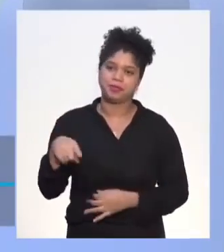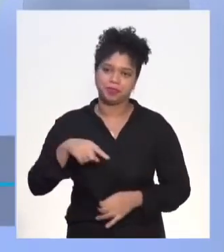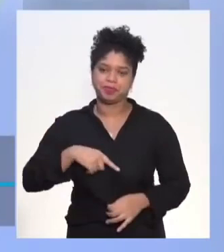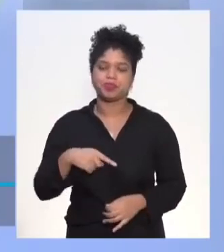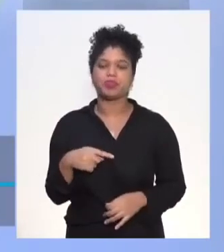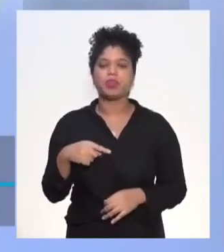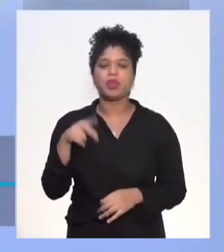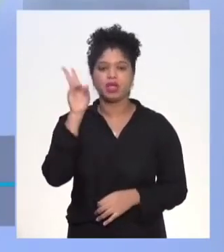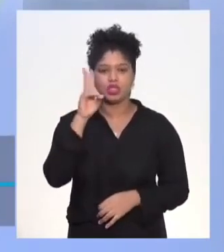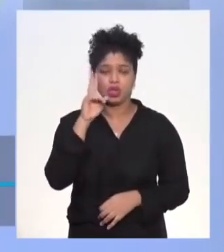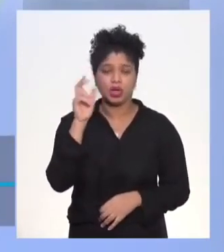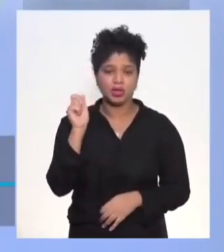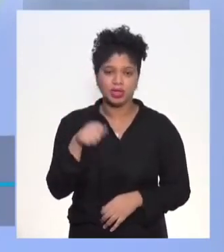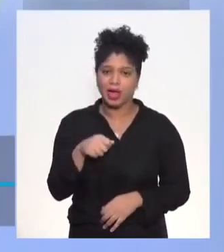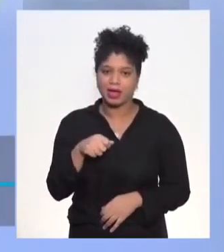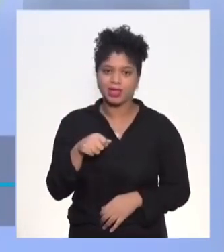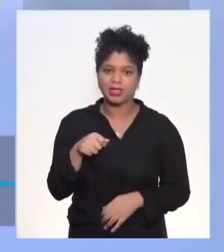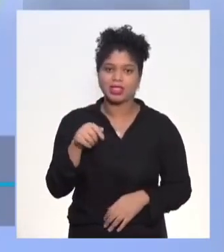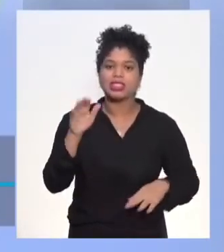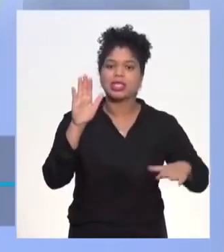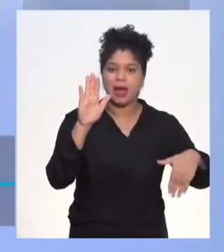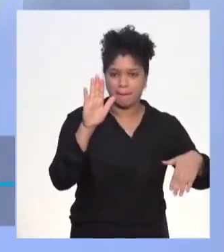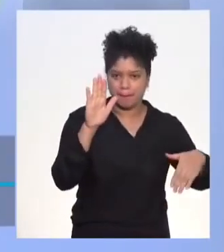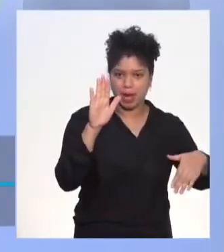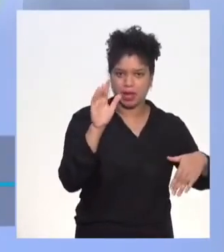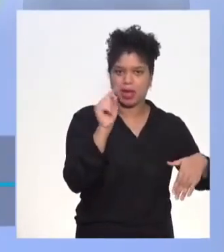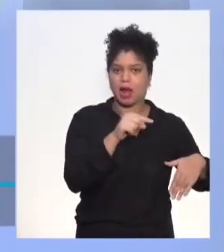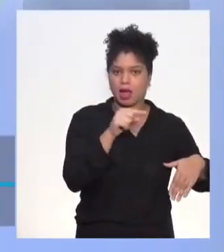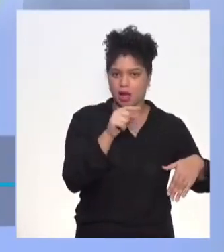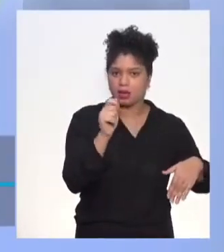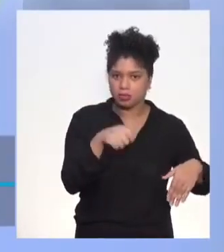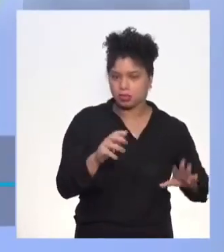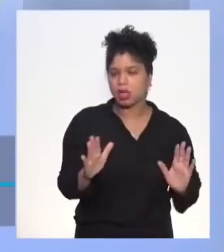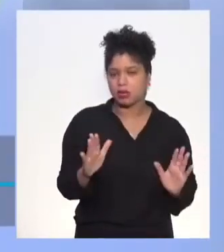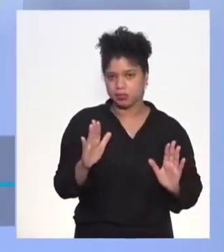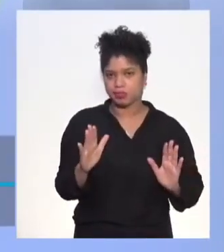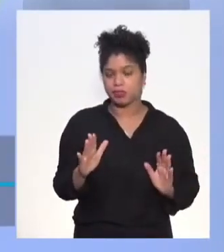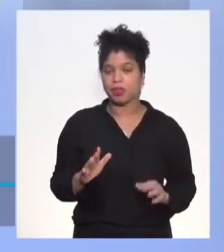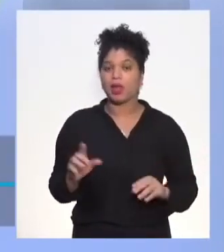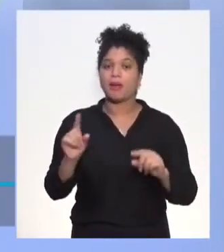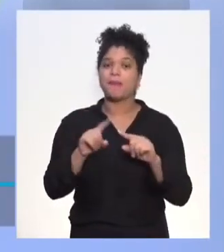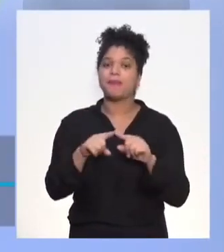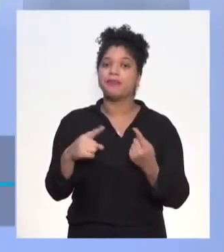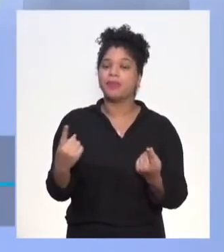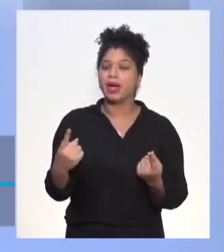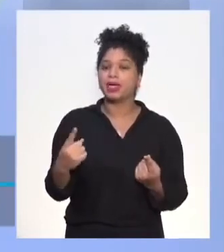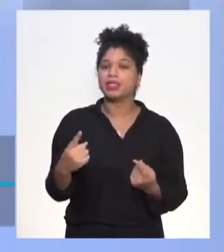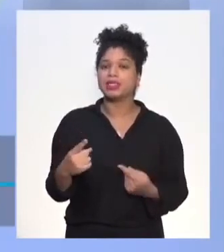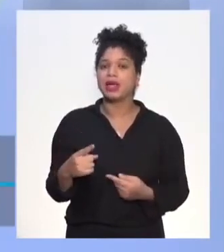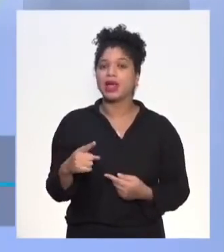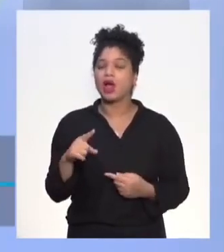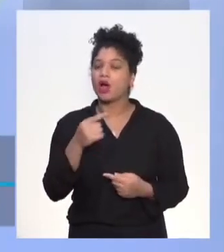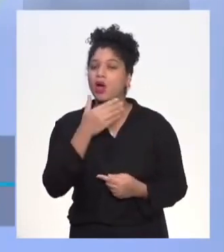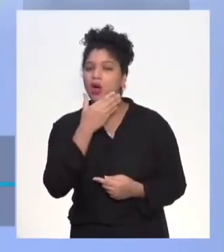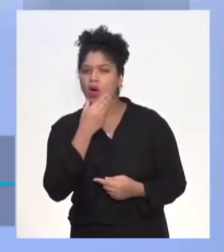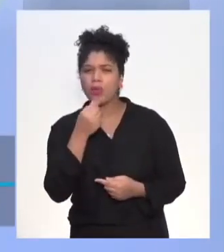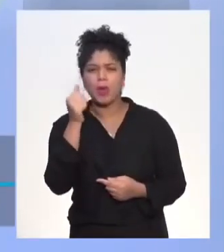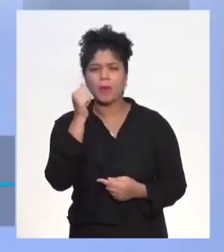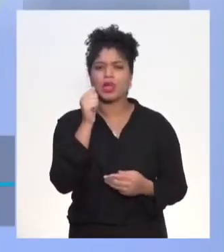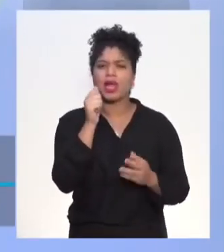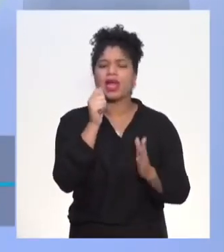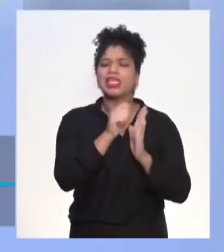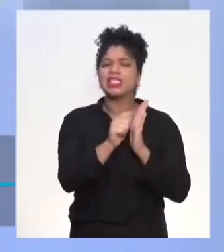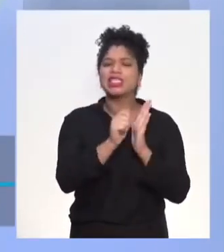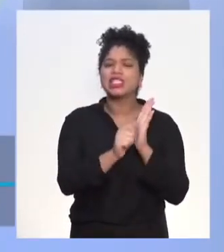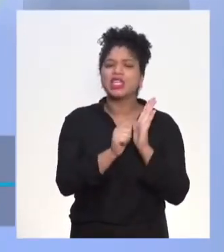envolva terror no cemitério, desculpa, terror numa praia. O que eu falo é assim, o escritor, ele